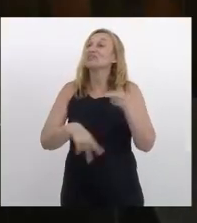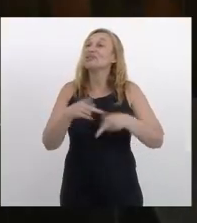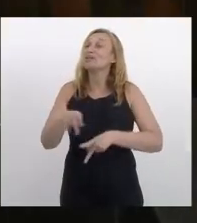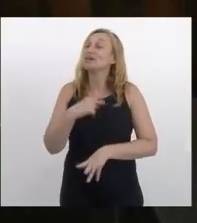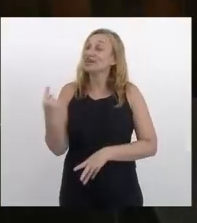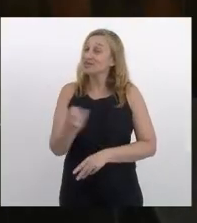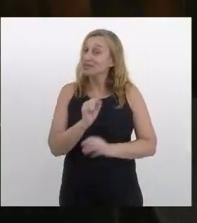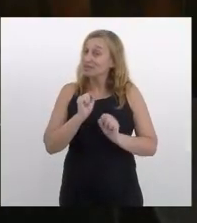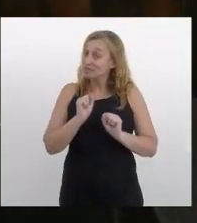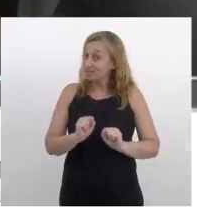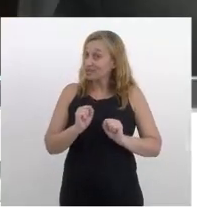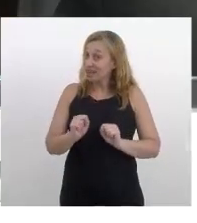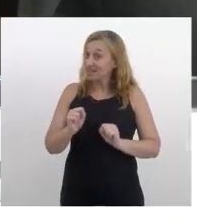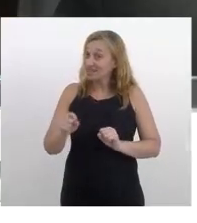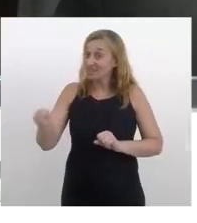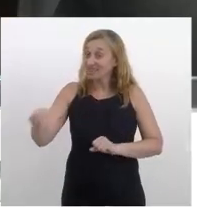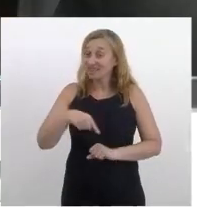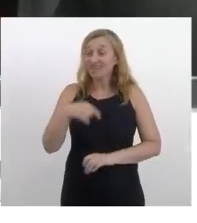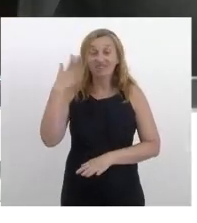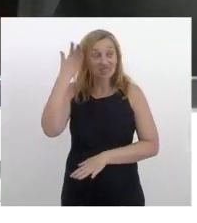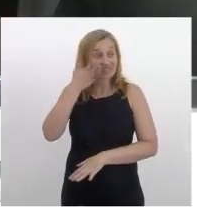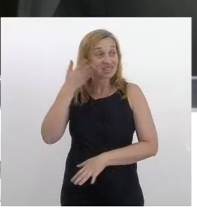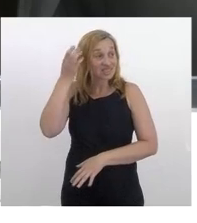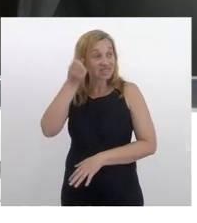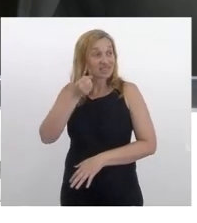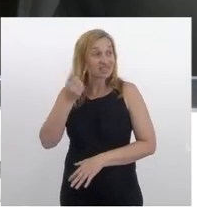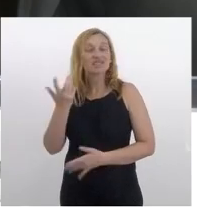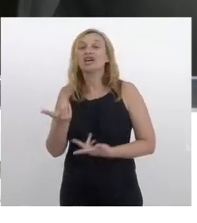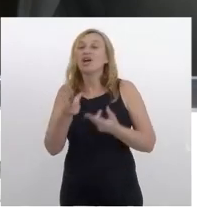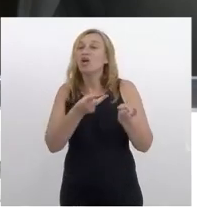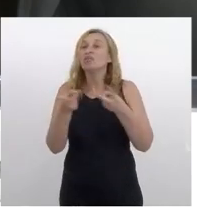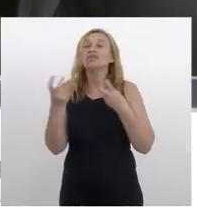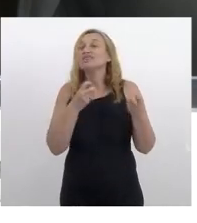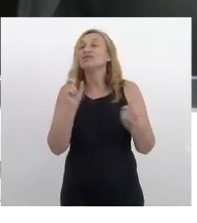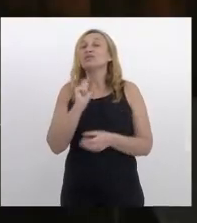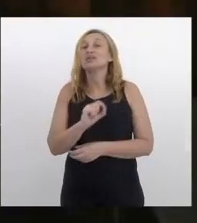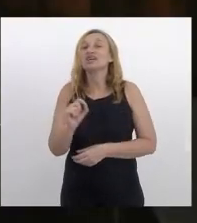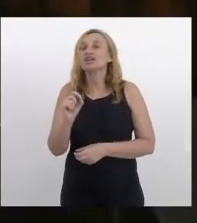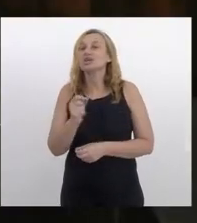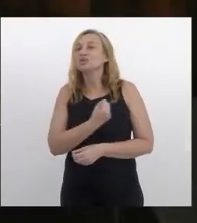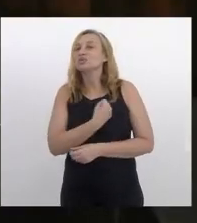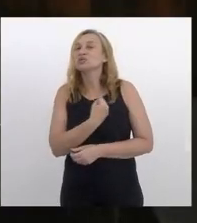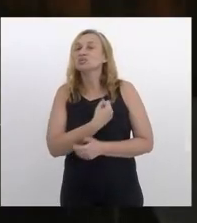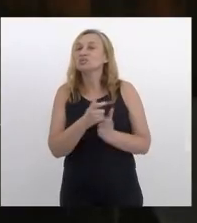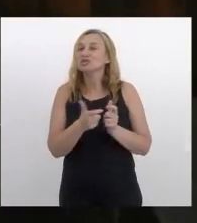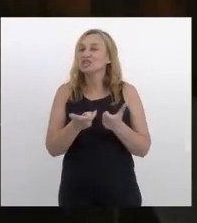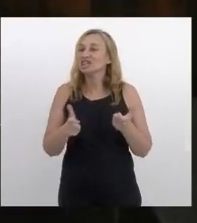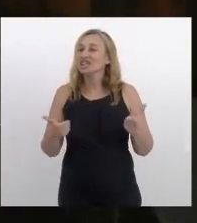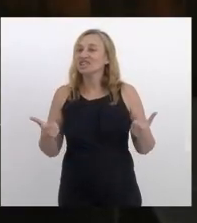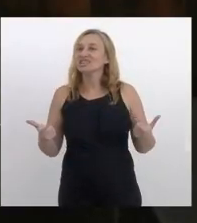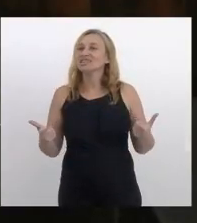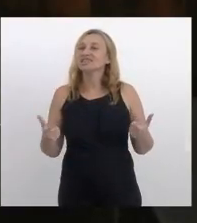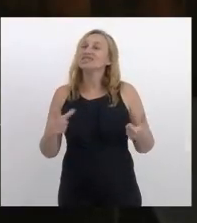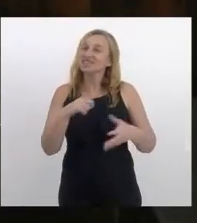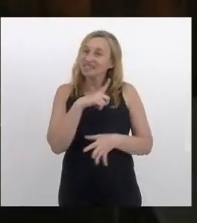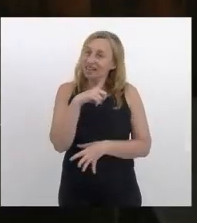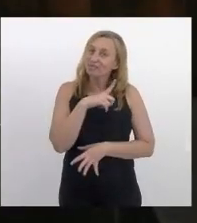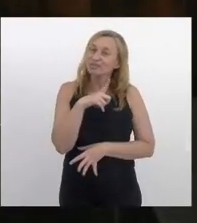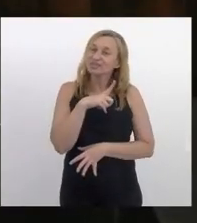nós pudéssemos fazer esse seminário, que eu observei o número de demandas que nós